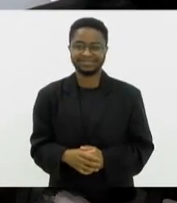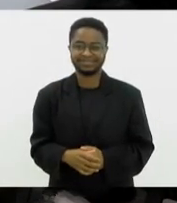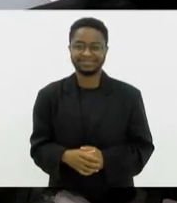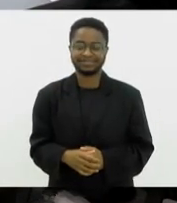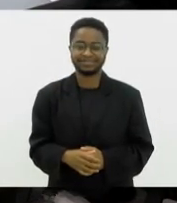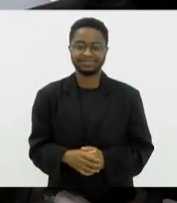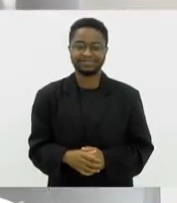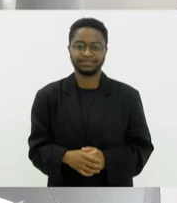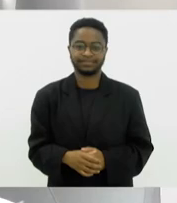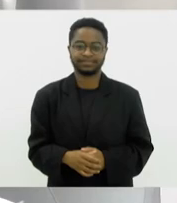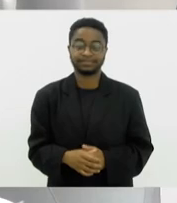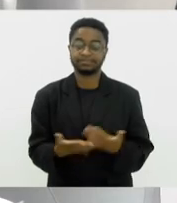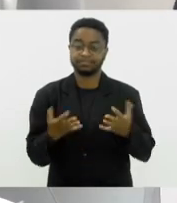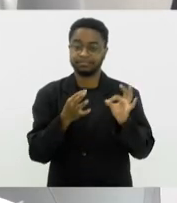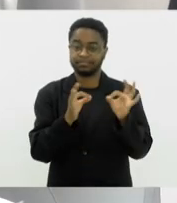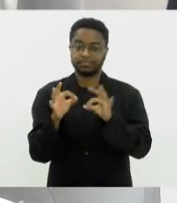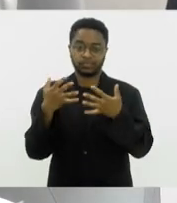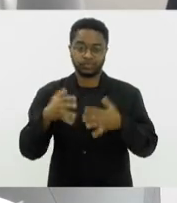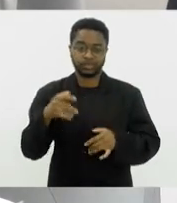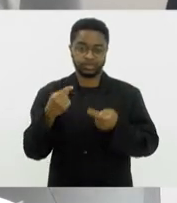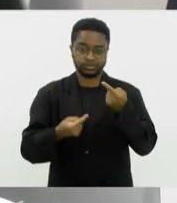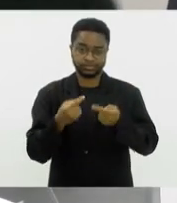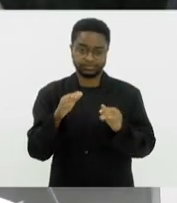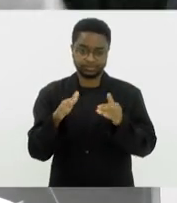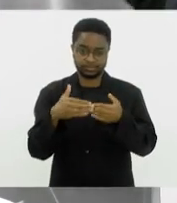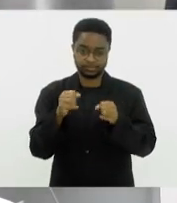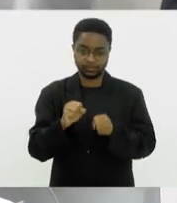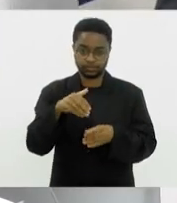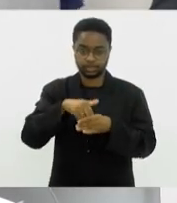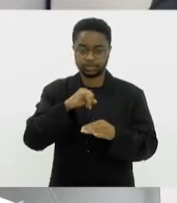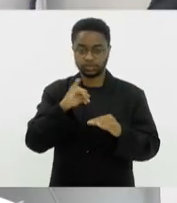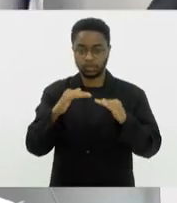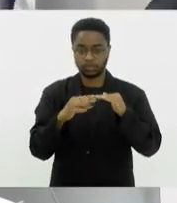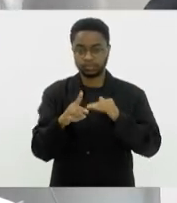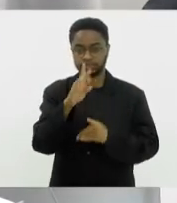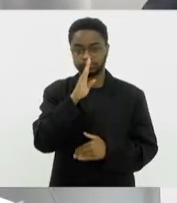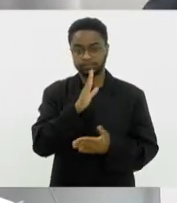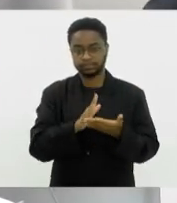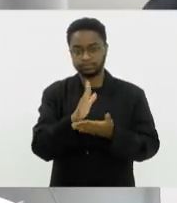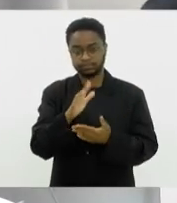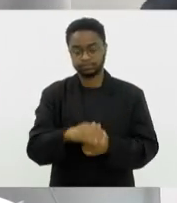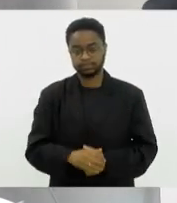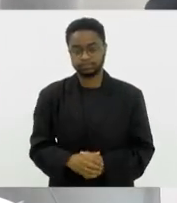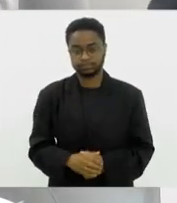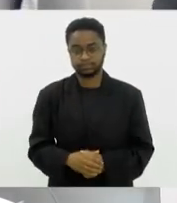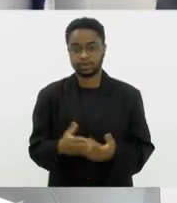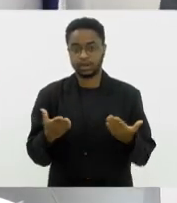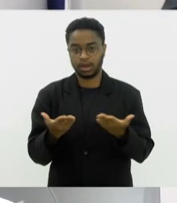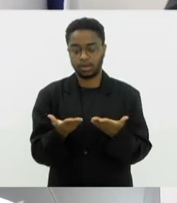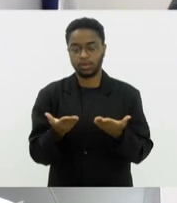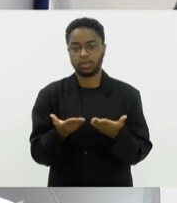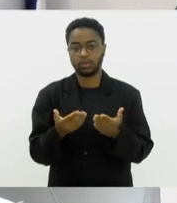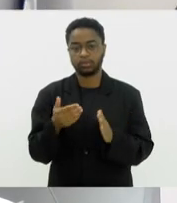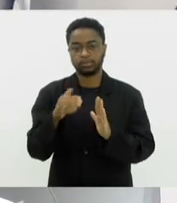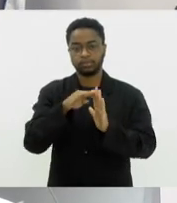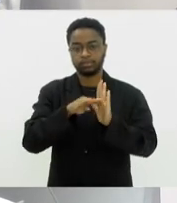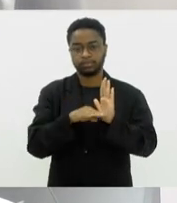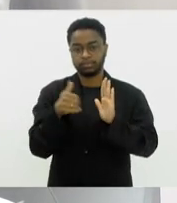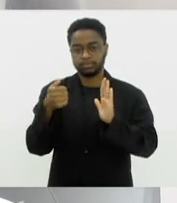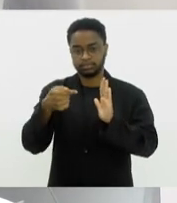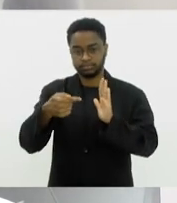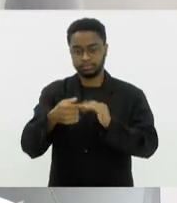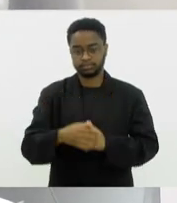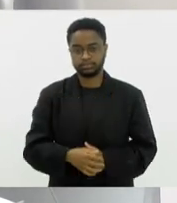então, não havendo quem queira discutir, encerrada a discussão, em votação, seus que aprovam, permaneçam como estão, aprovado. Vamos ao 17 da